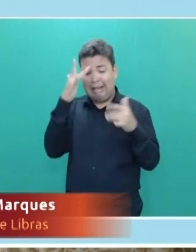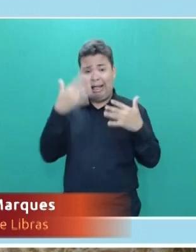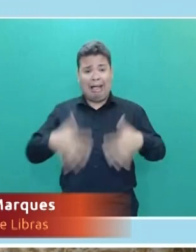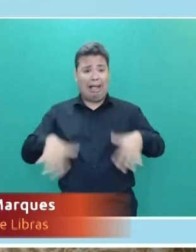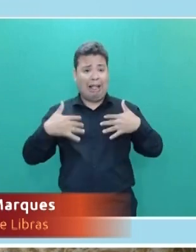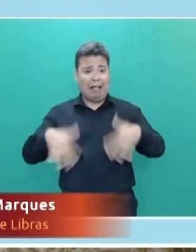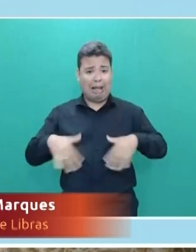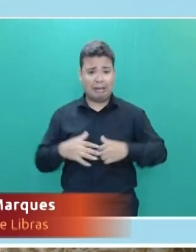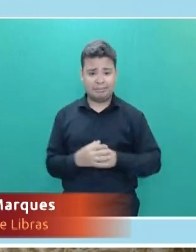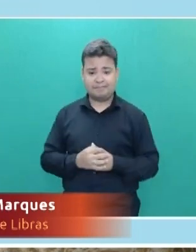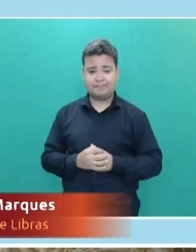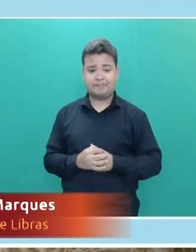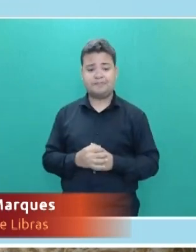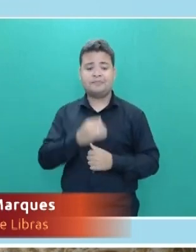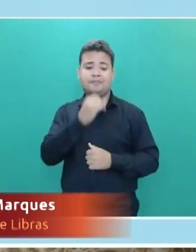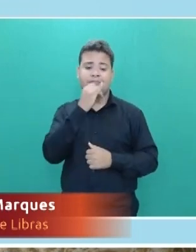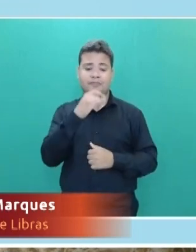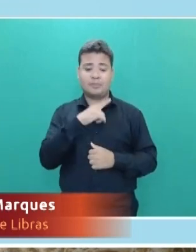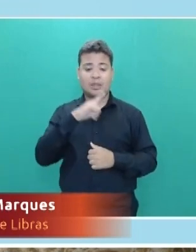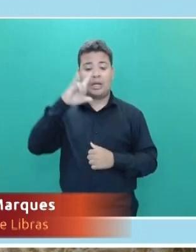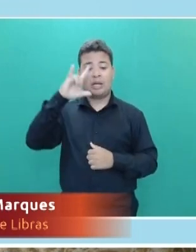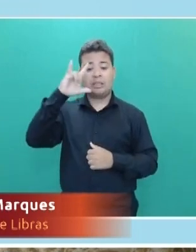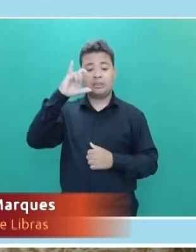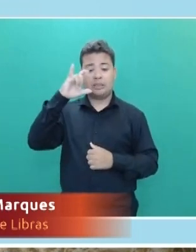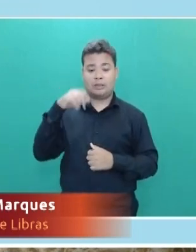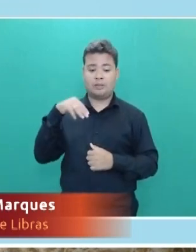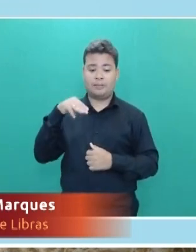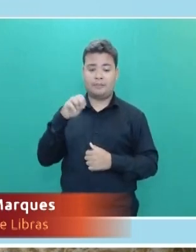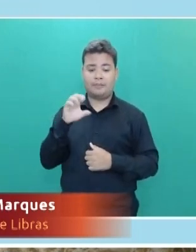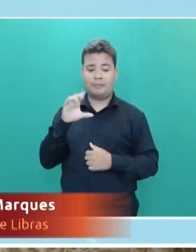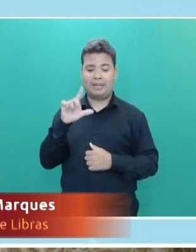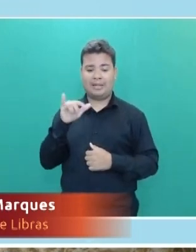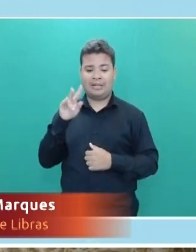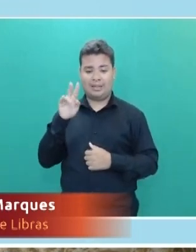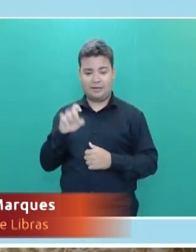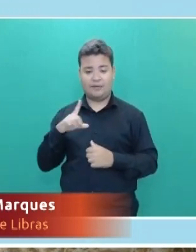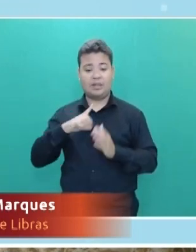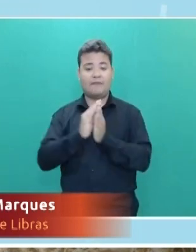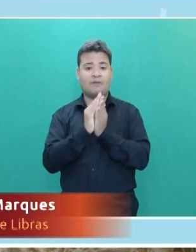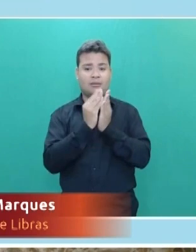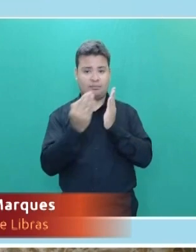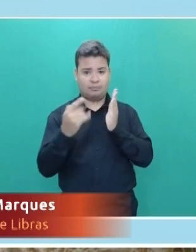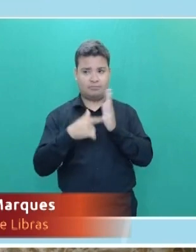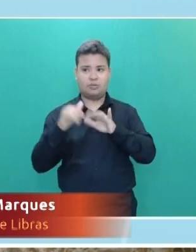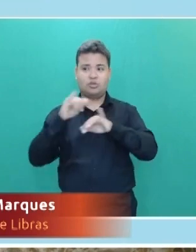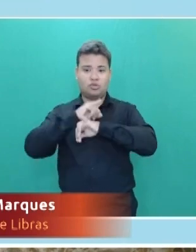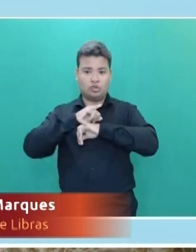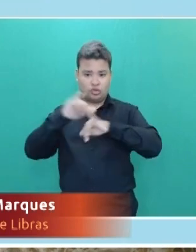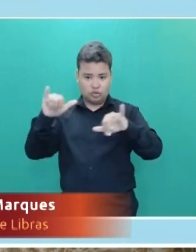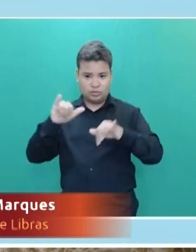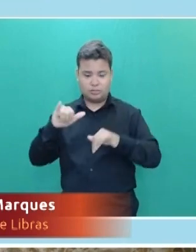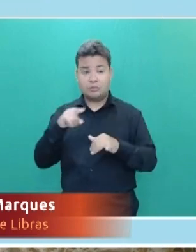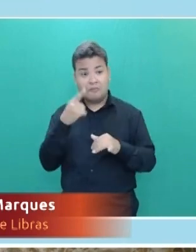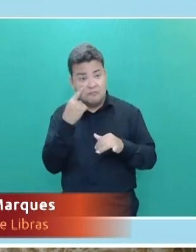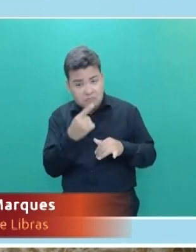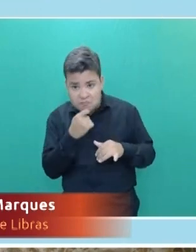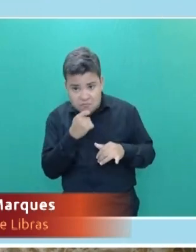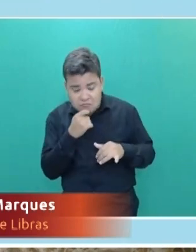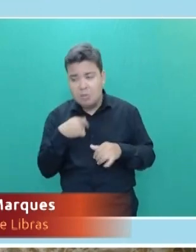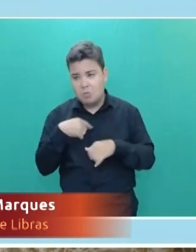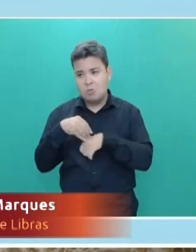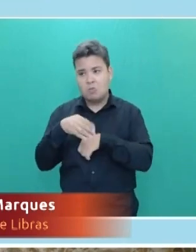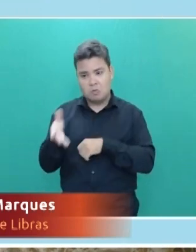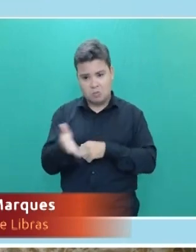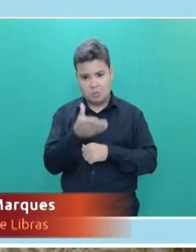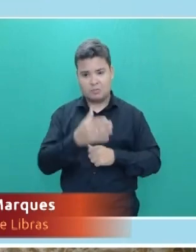do Necrive, foi publicado uma cartilha, não sei se vocês viram, mas eu recomendo. E uma